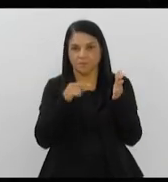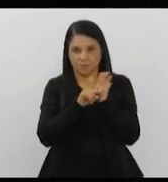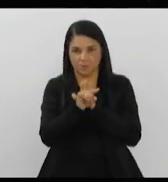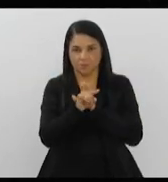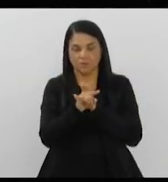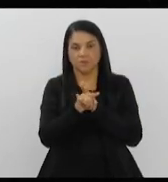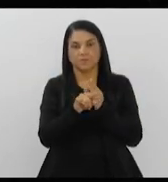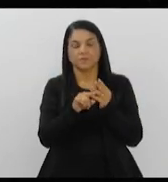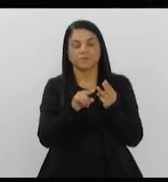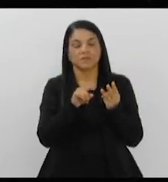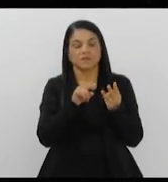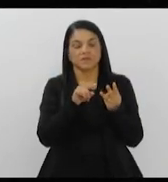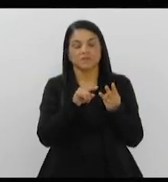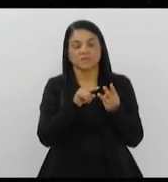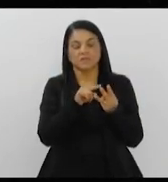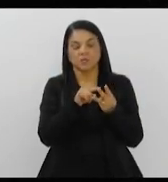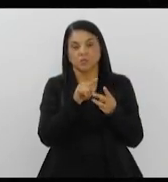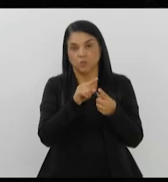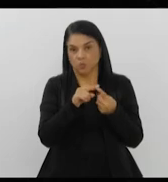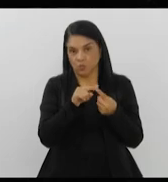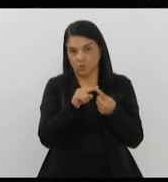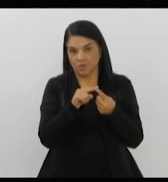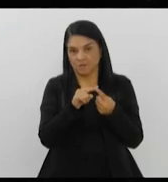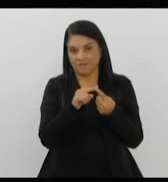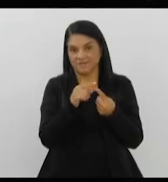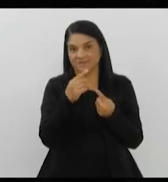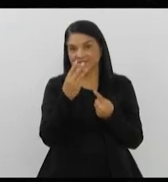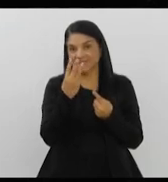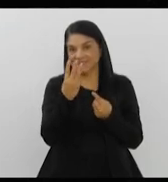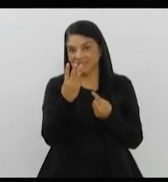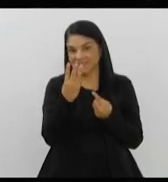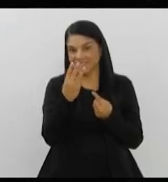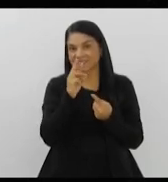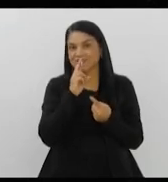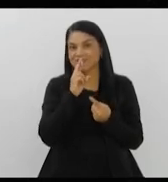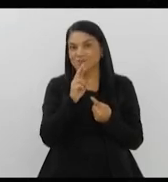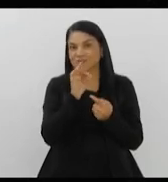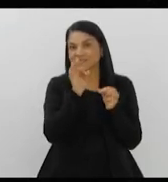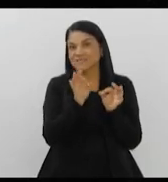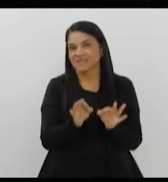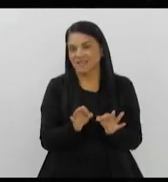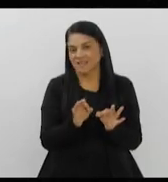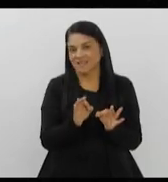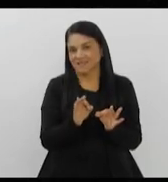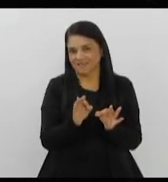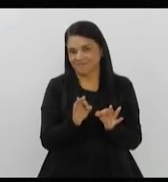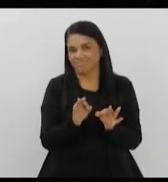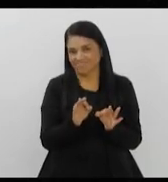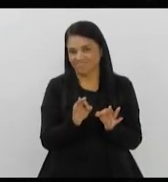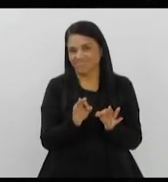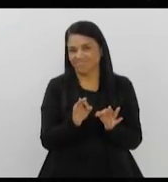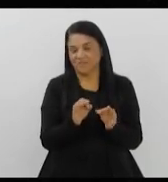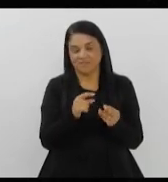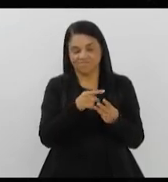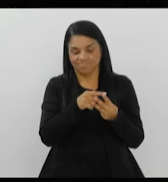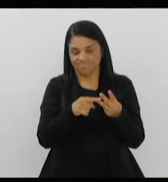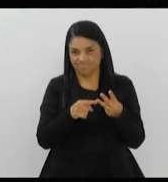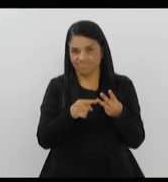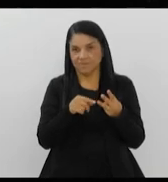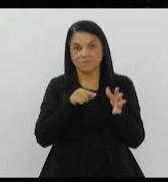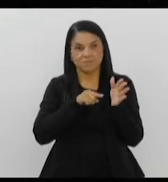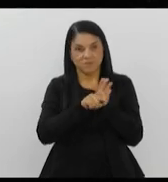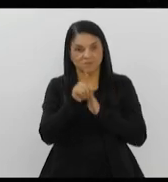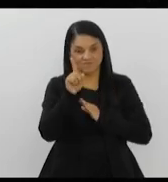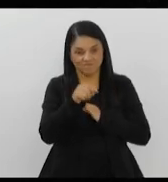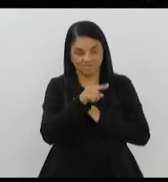admitir três respostas certas, que os pontos dessas questões anuladas